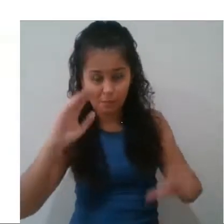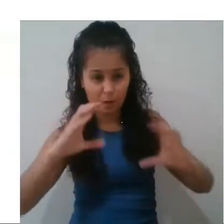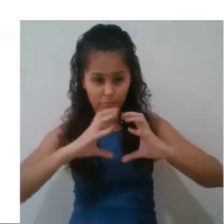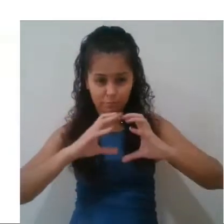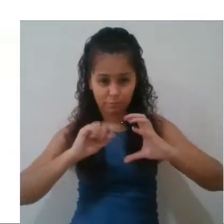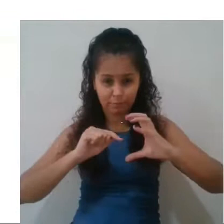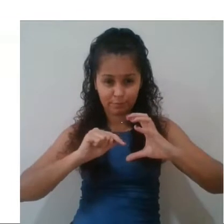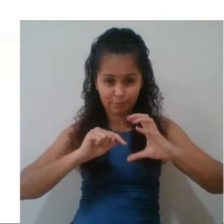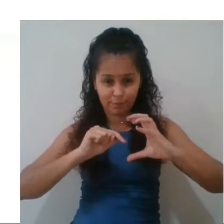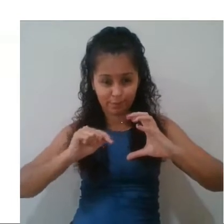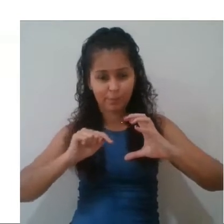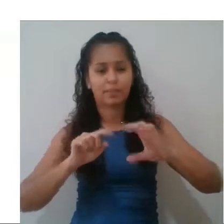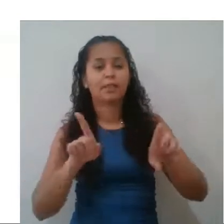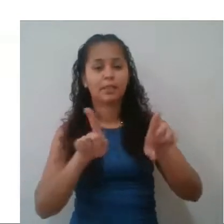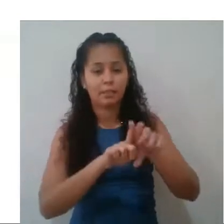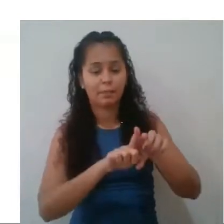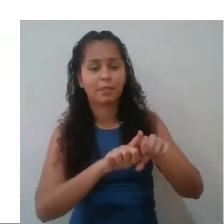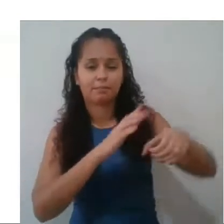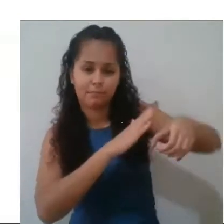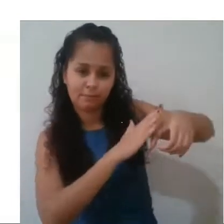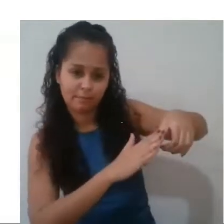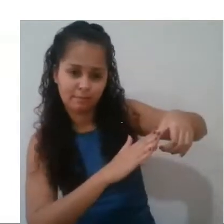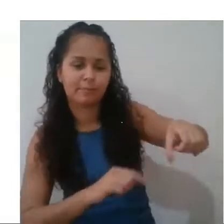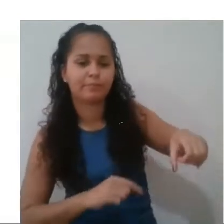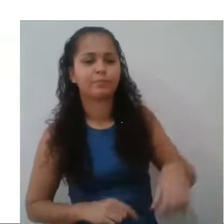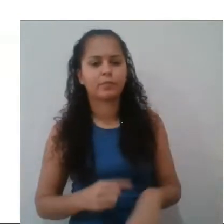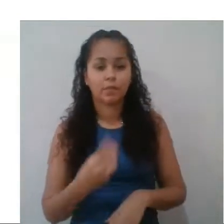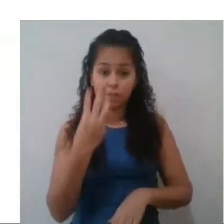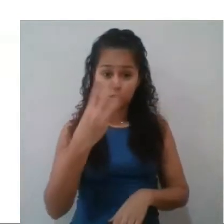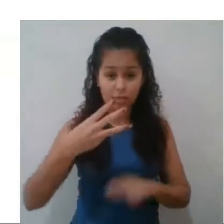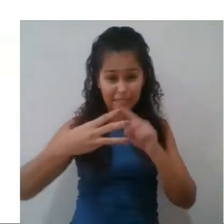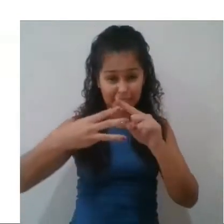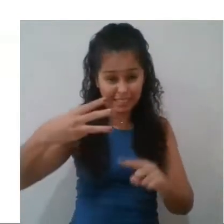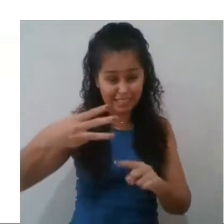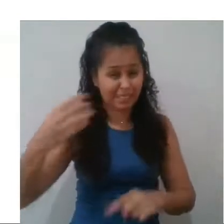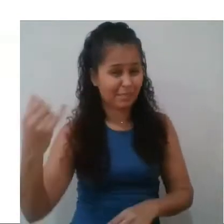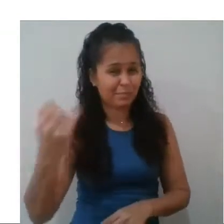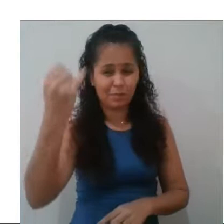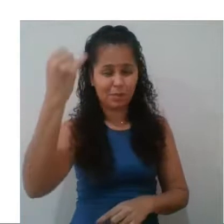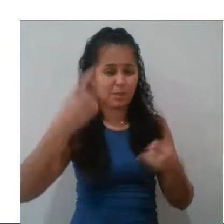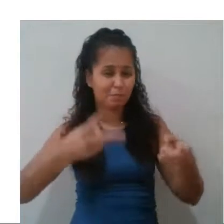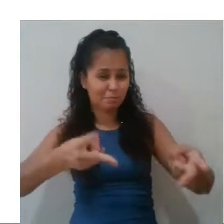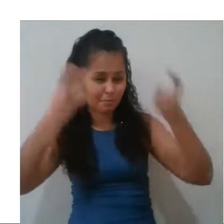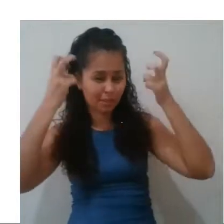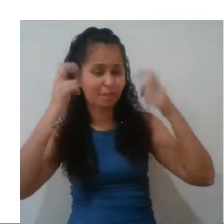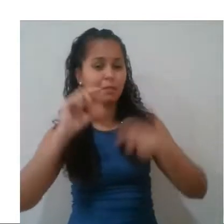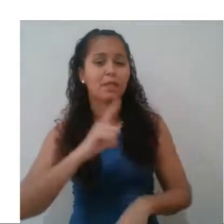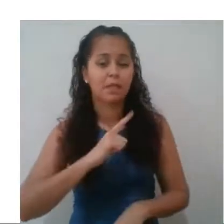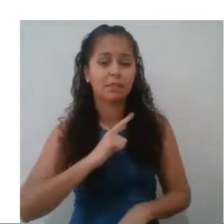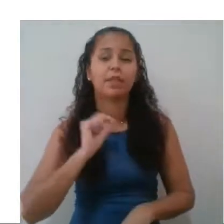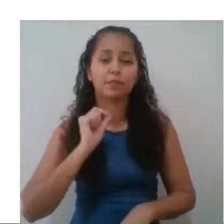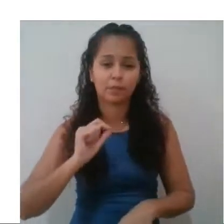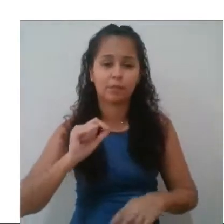e o centro da esfera. E esses três elementos, como vocês podem observar,